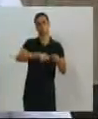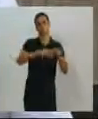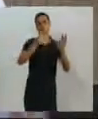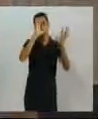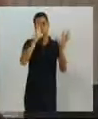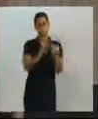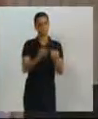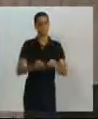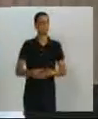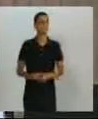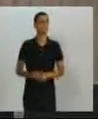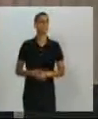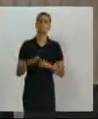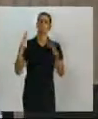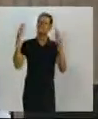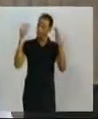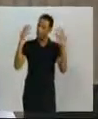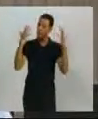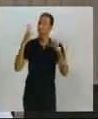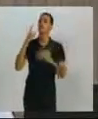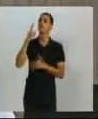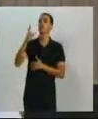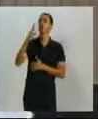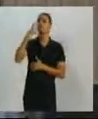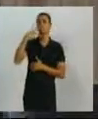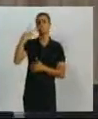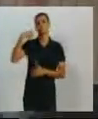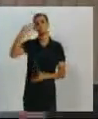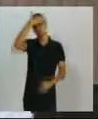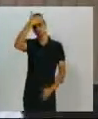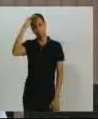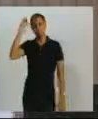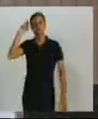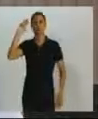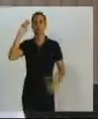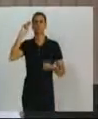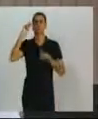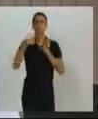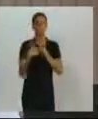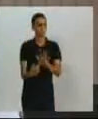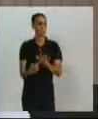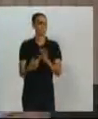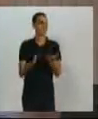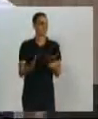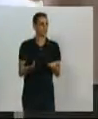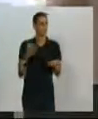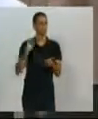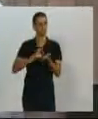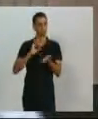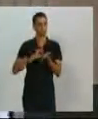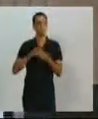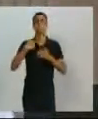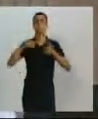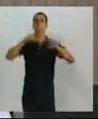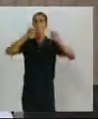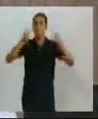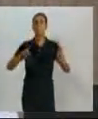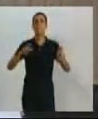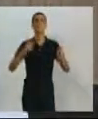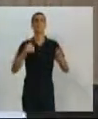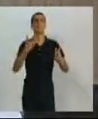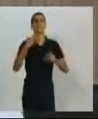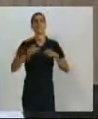Dembram, parabéns por ter trazido essa matéria para apresentar em plenário. Seria uma das matérias que eu iria trazer